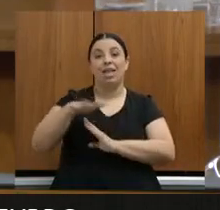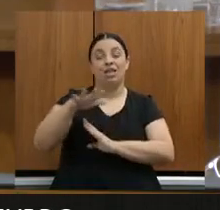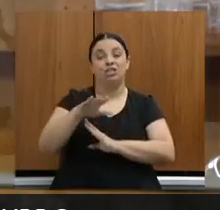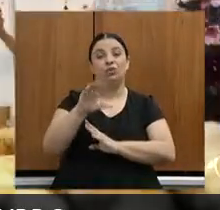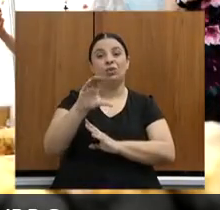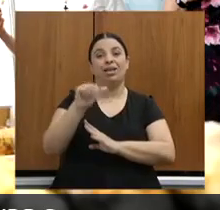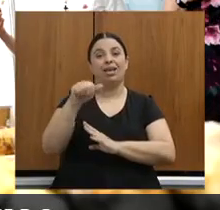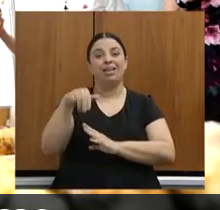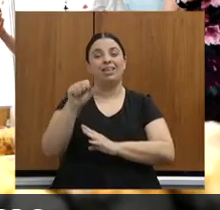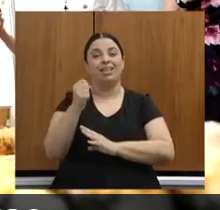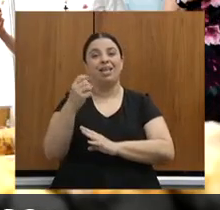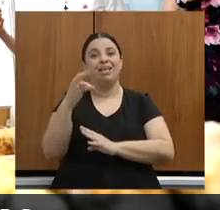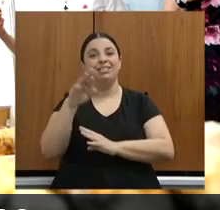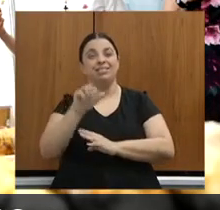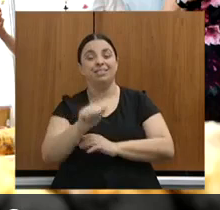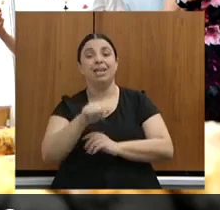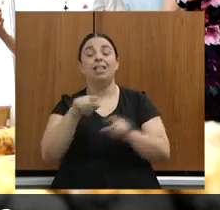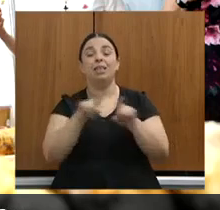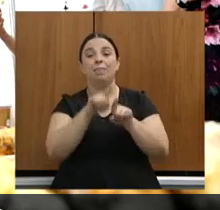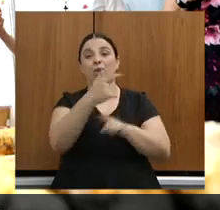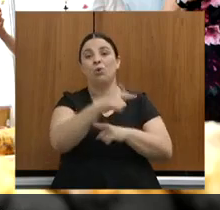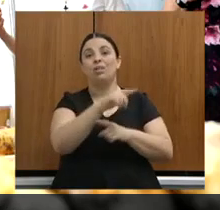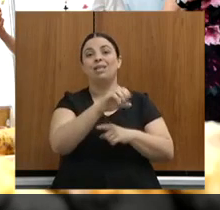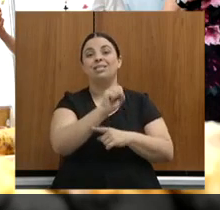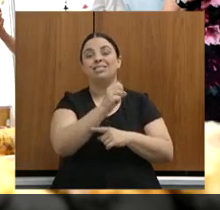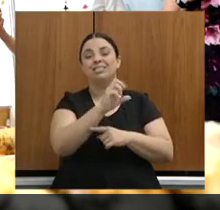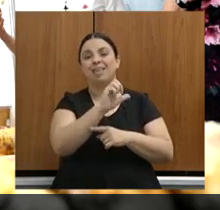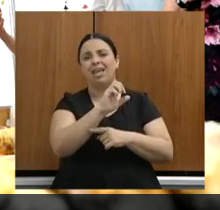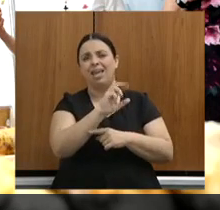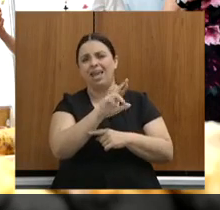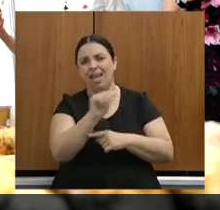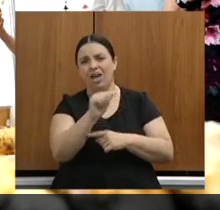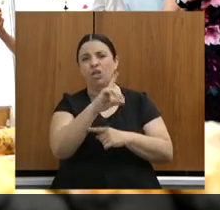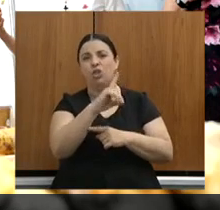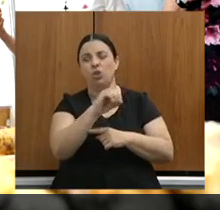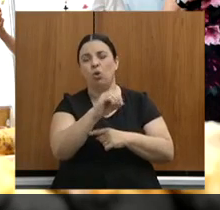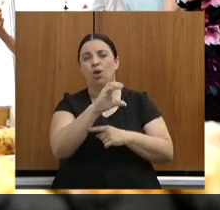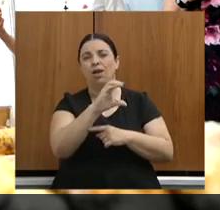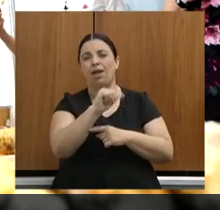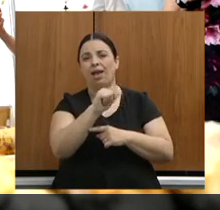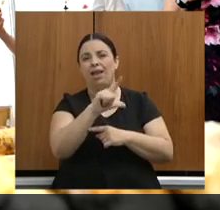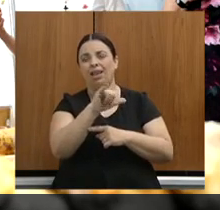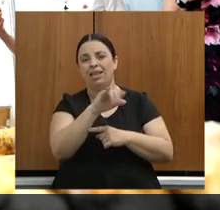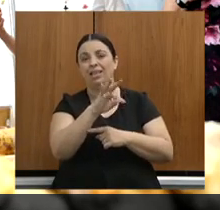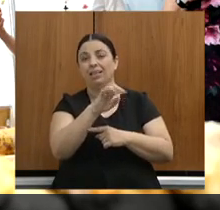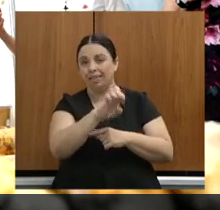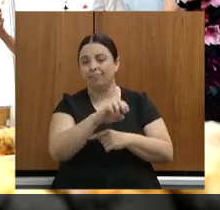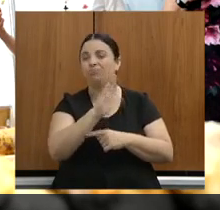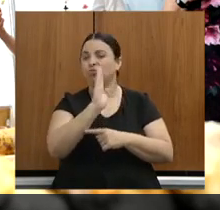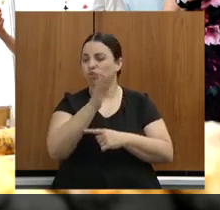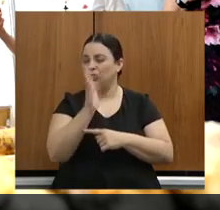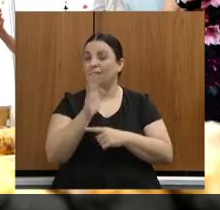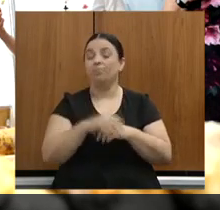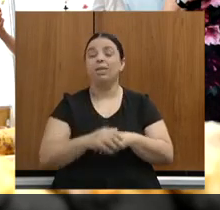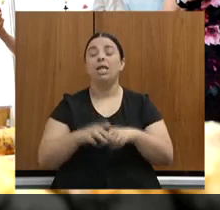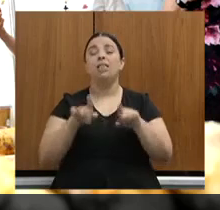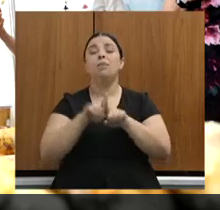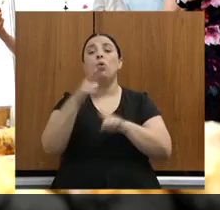o regulamento de produtos da região de Alagoas da região de Mantiqueira